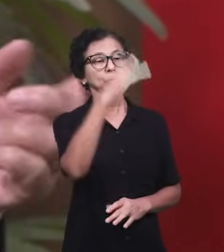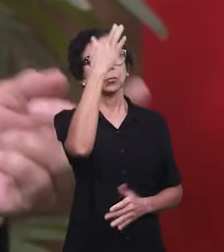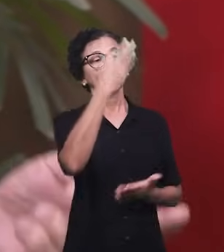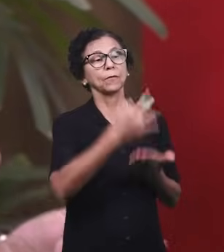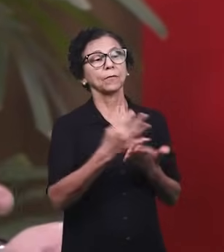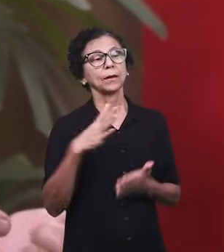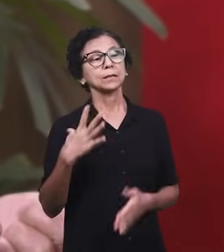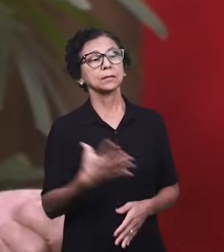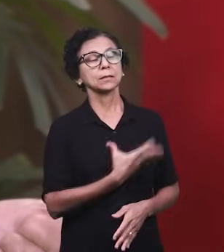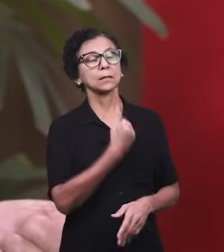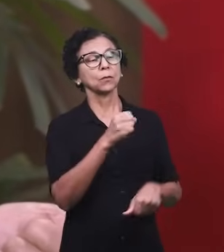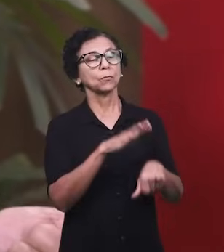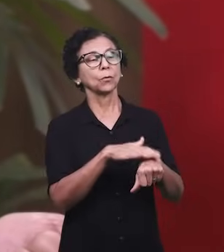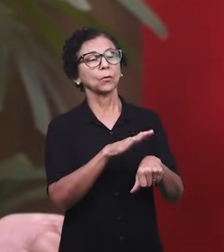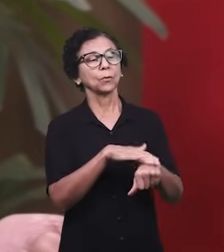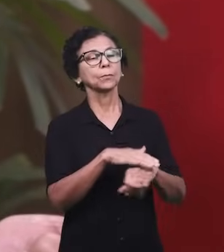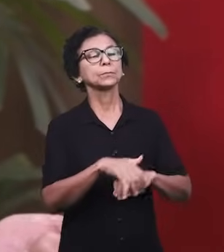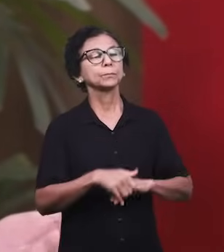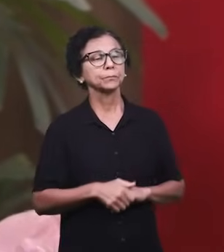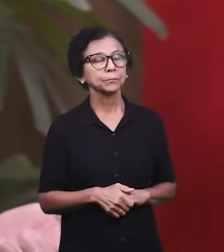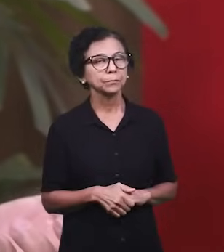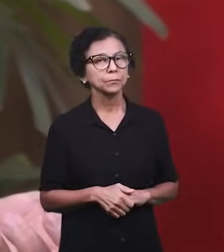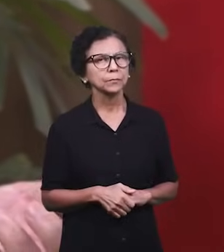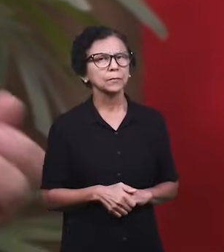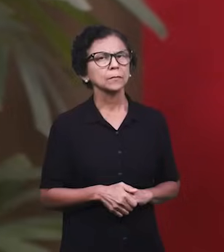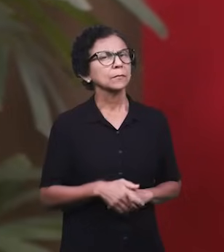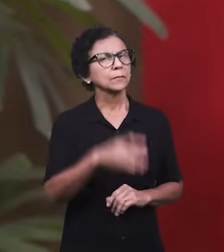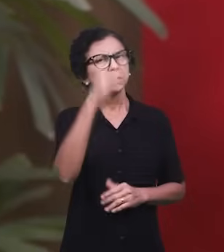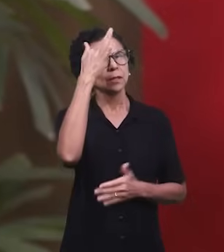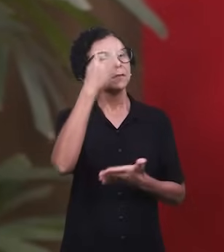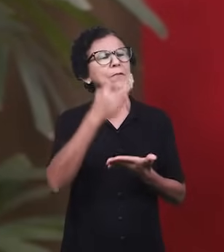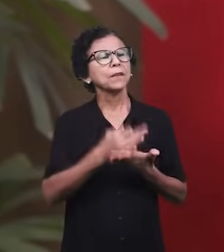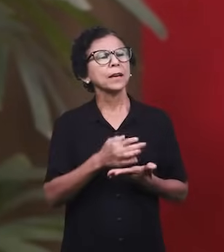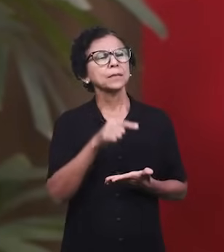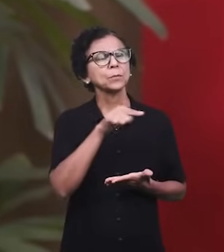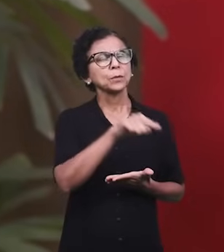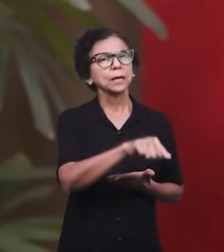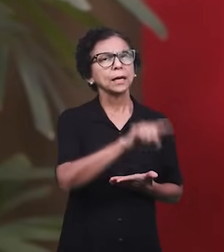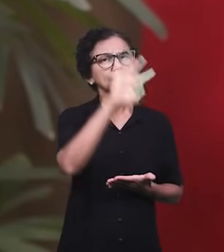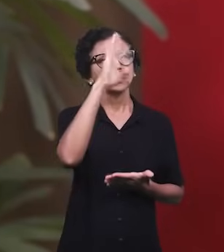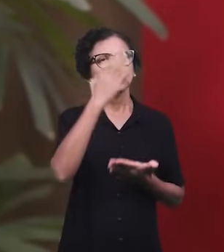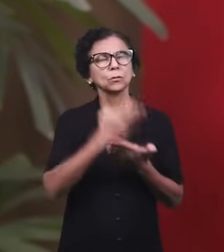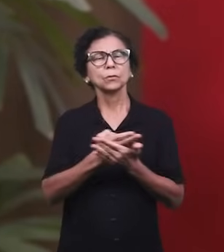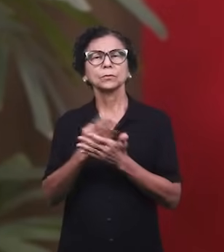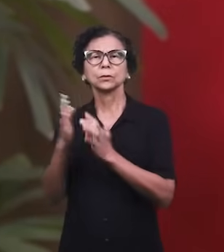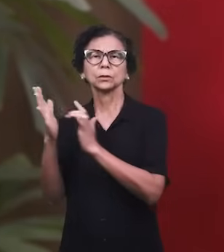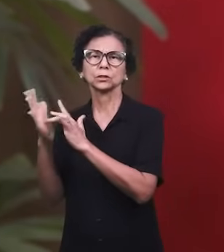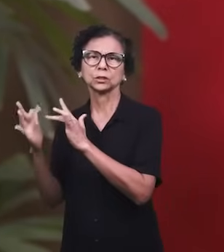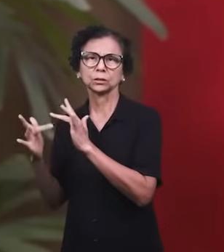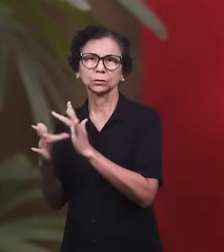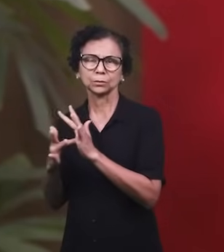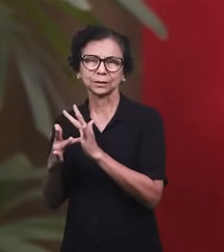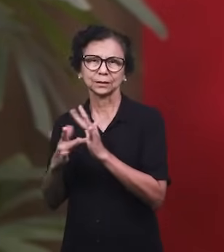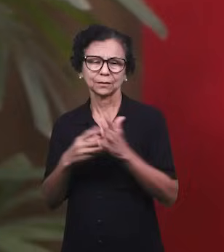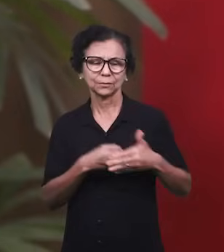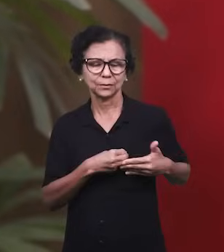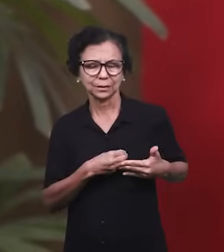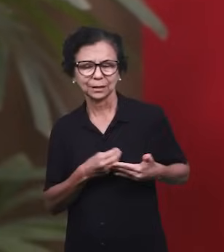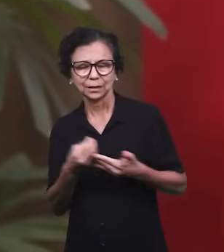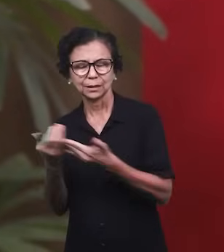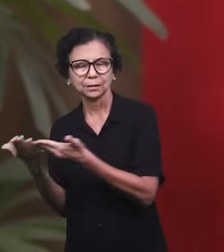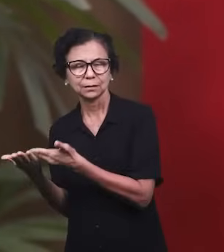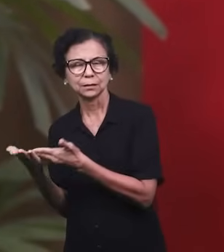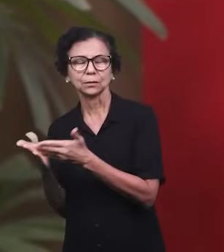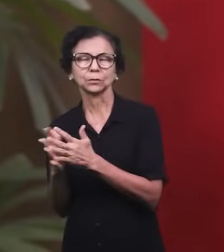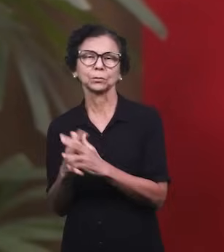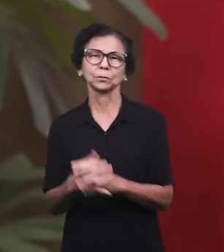fé ali era a entrega total dele nas mãos de Jesus. A maior fé que Jesus